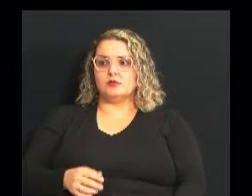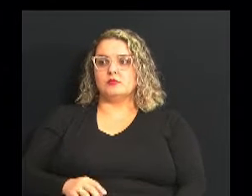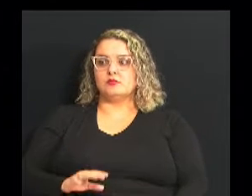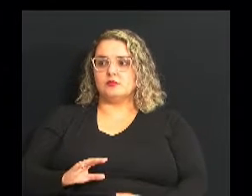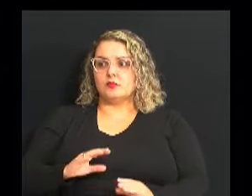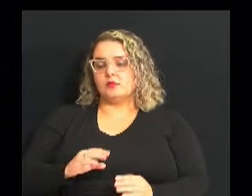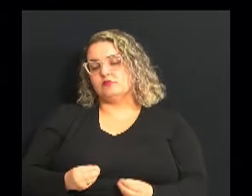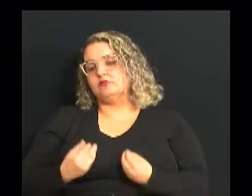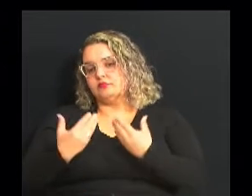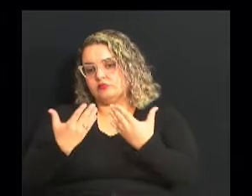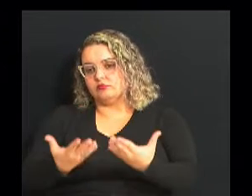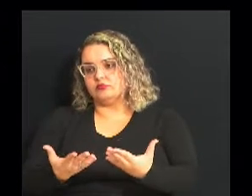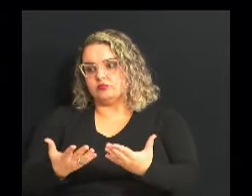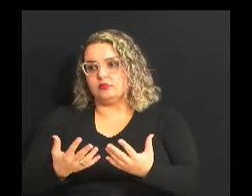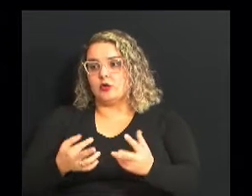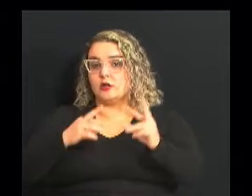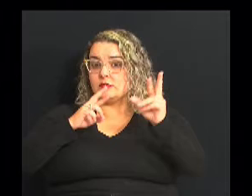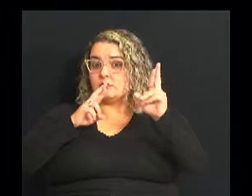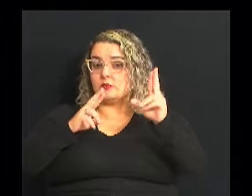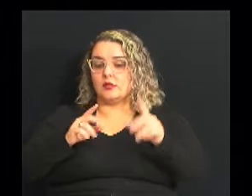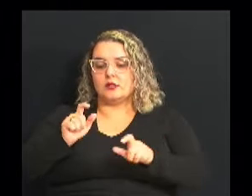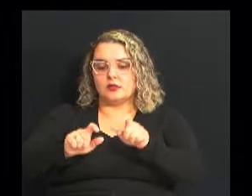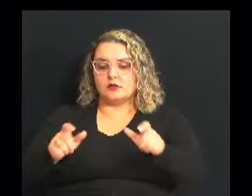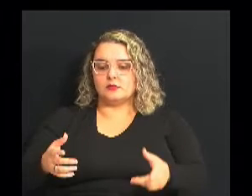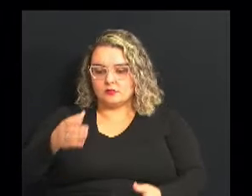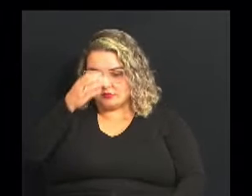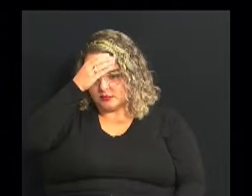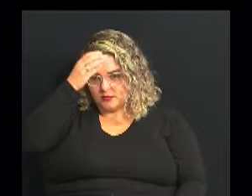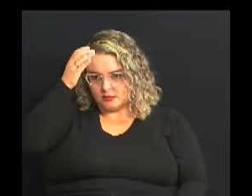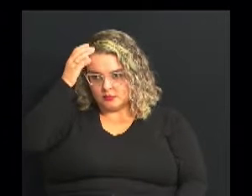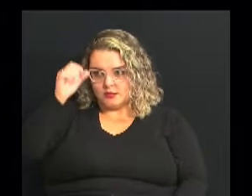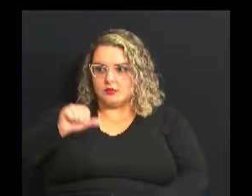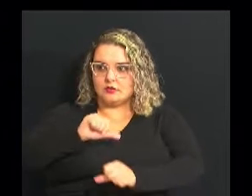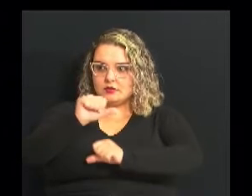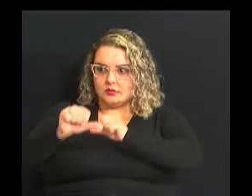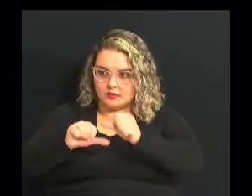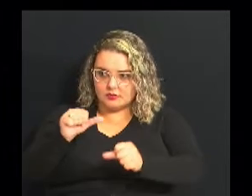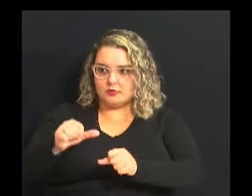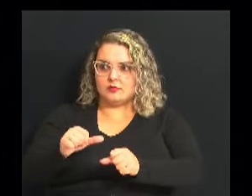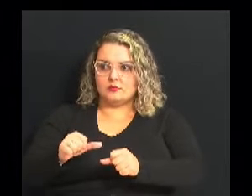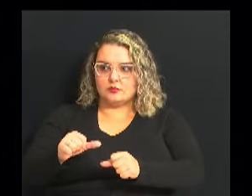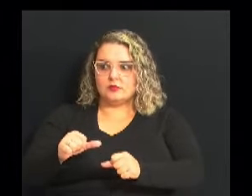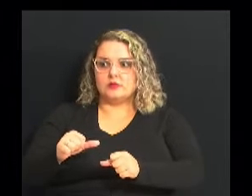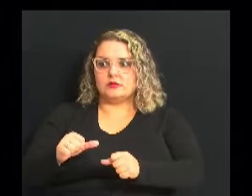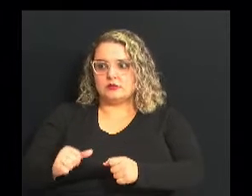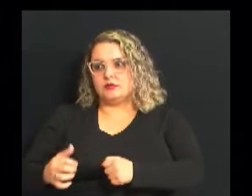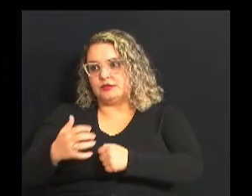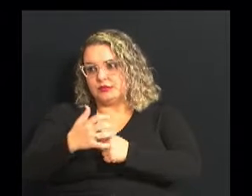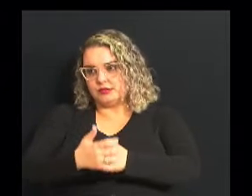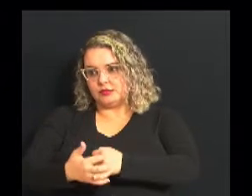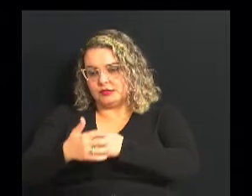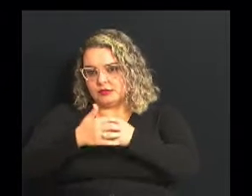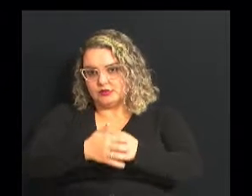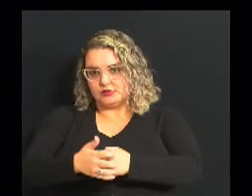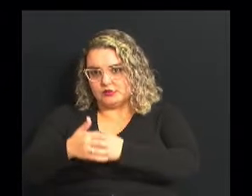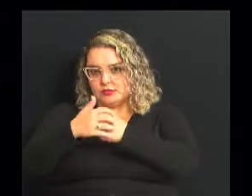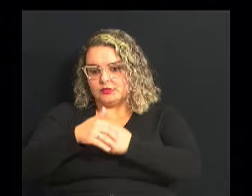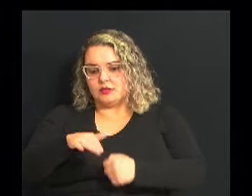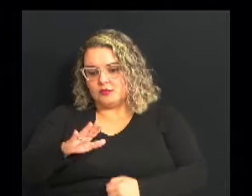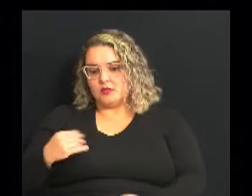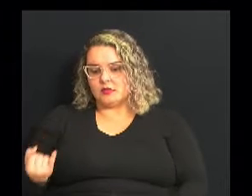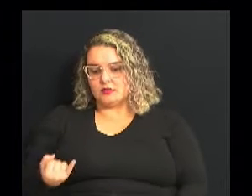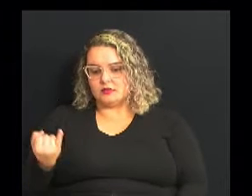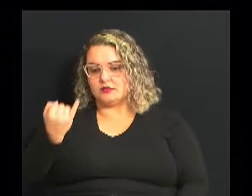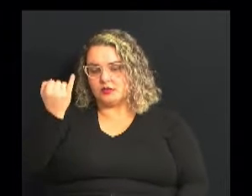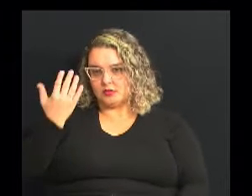dos clientes, né? E promover a transformação digital. Esse talvez seja o nosso objetivo estratégico assim mais relevante e que